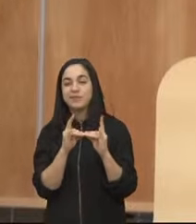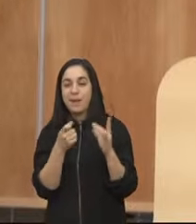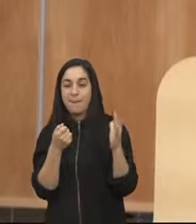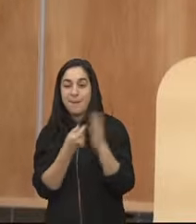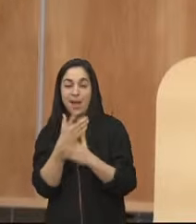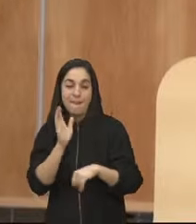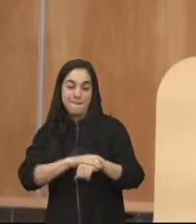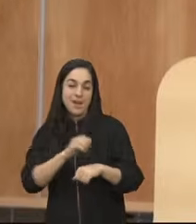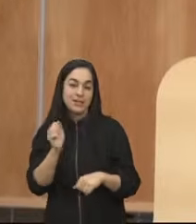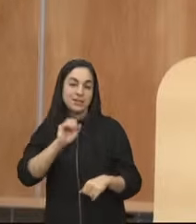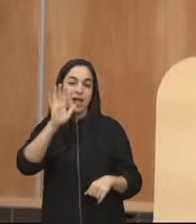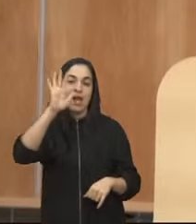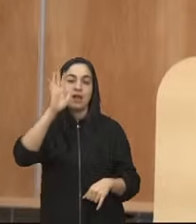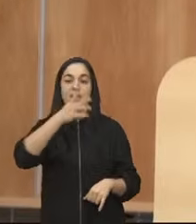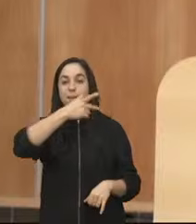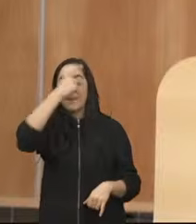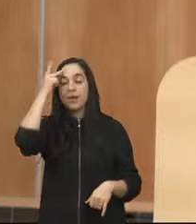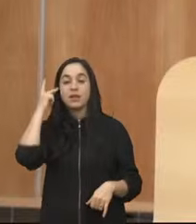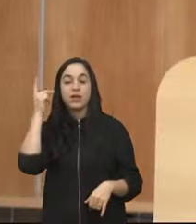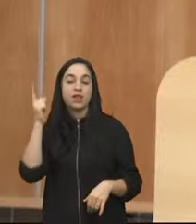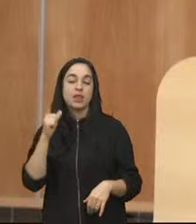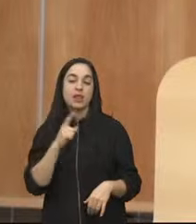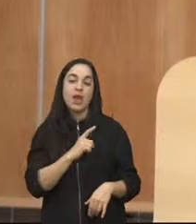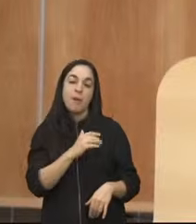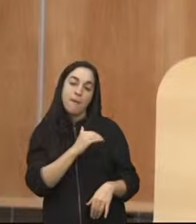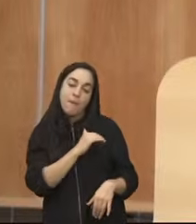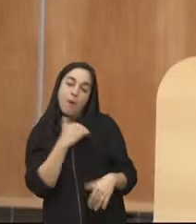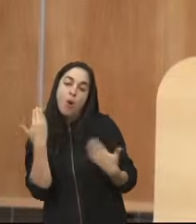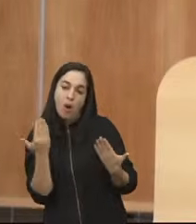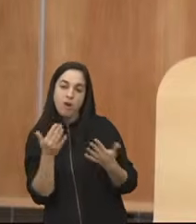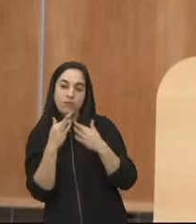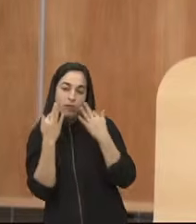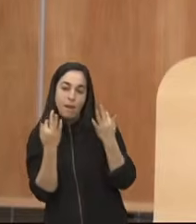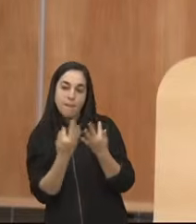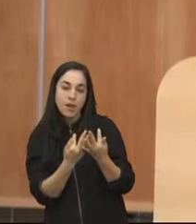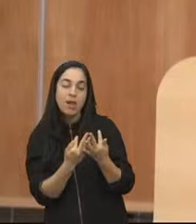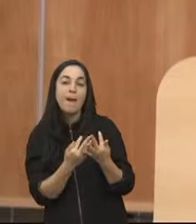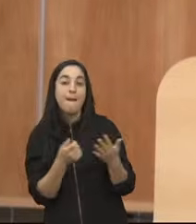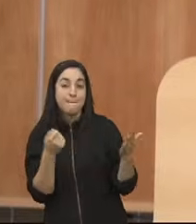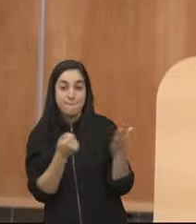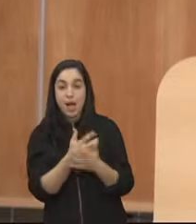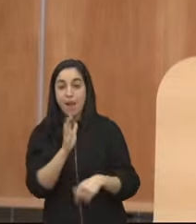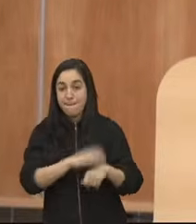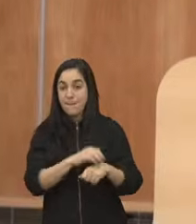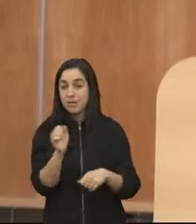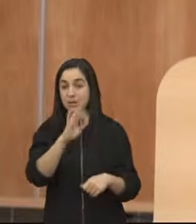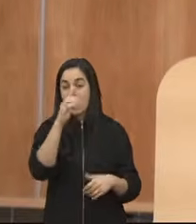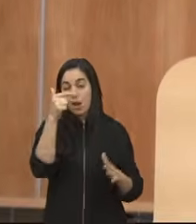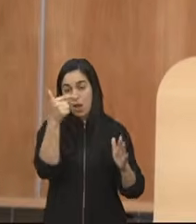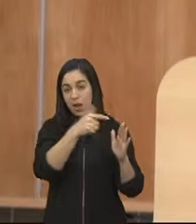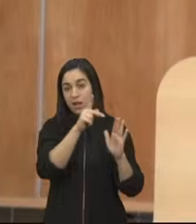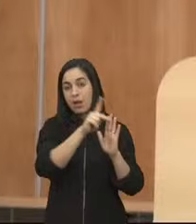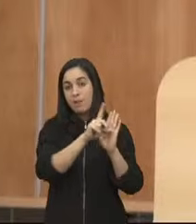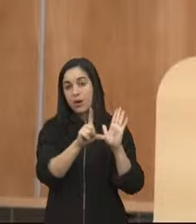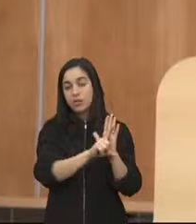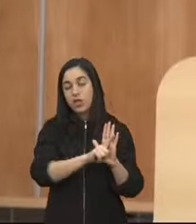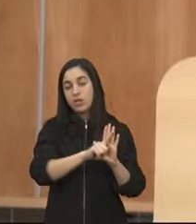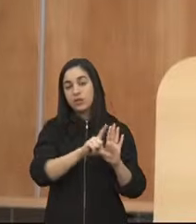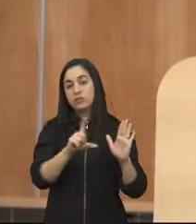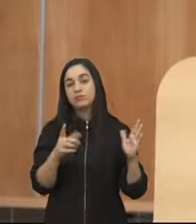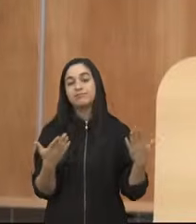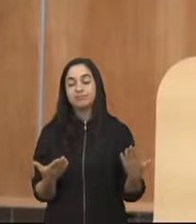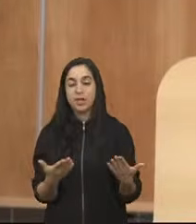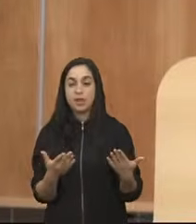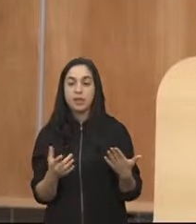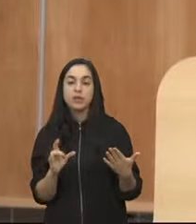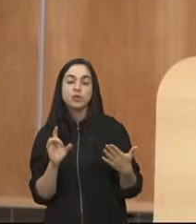mais caro. Então, aquele que perdeu um ente querido vai pagar mais caro, porque está aqui no projeto de lei, não é? Então, não só